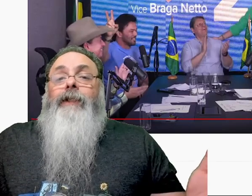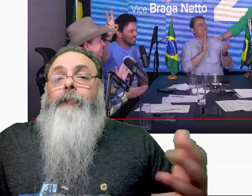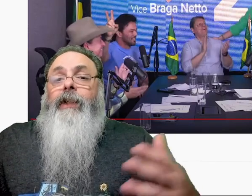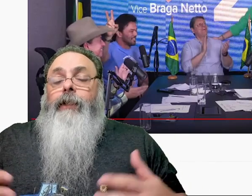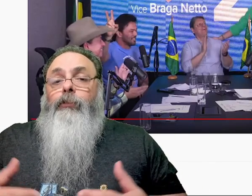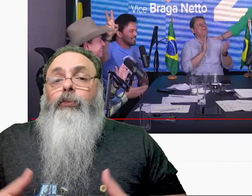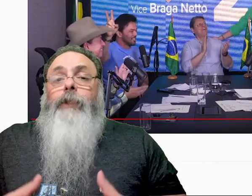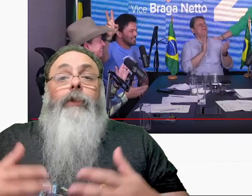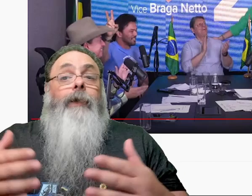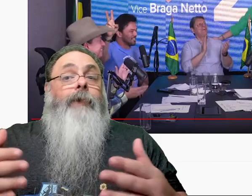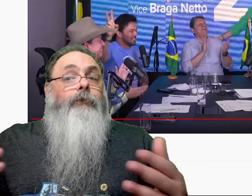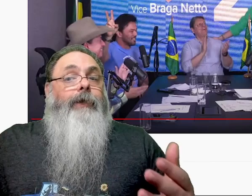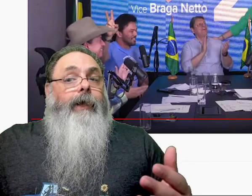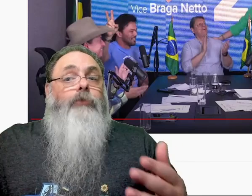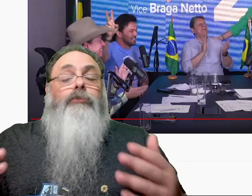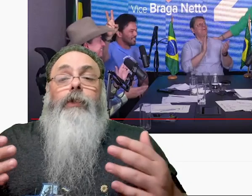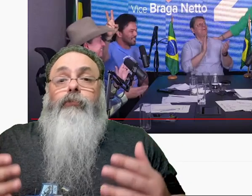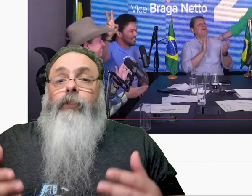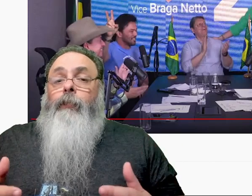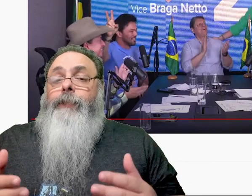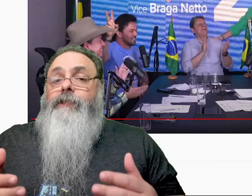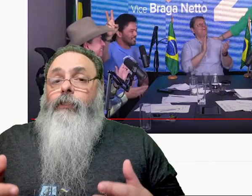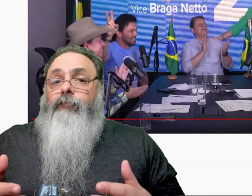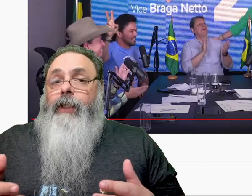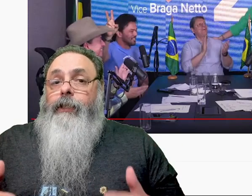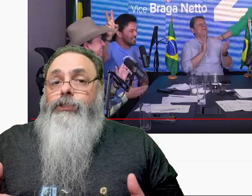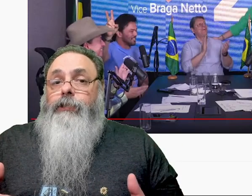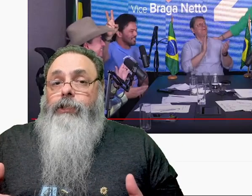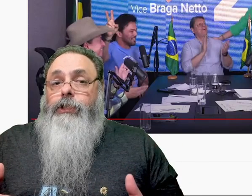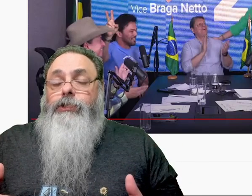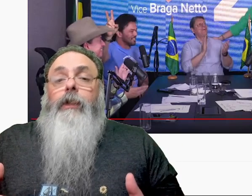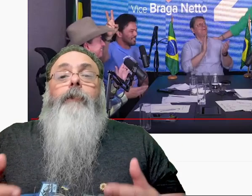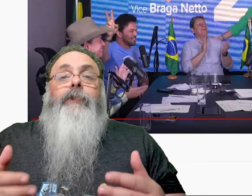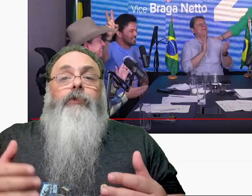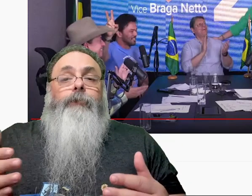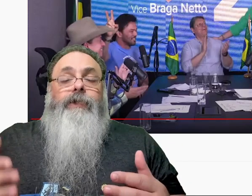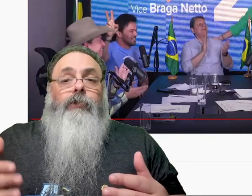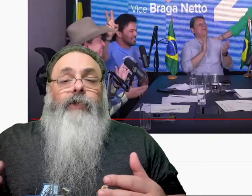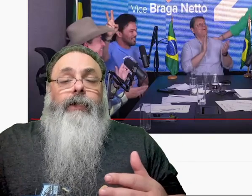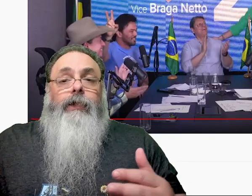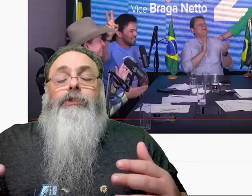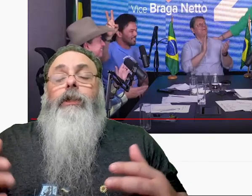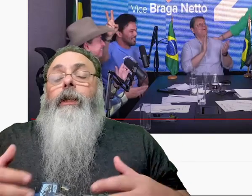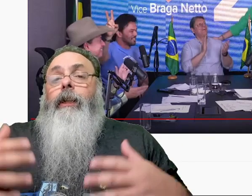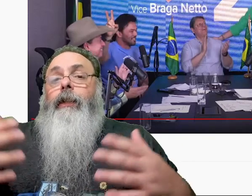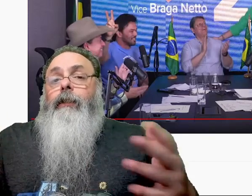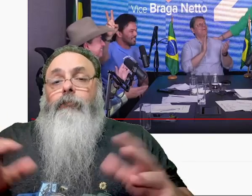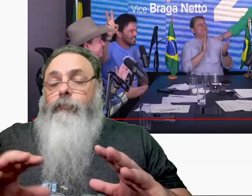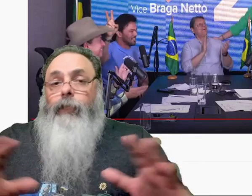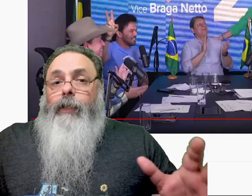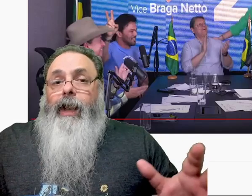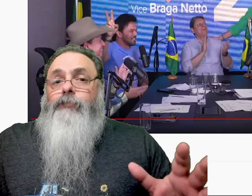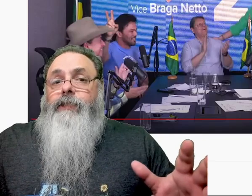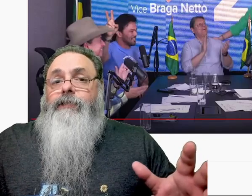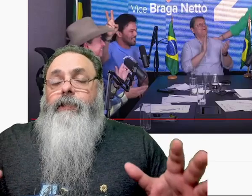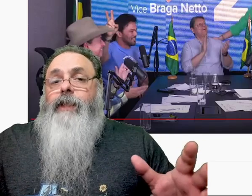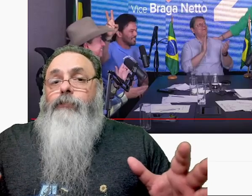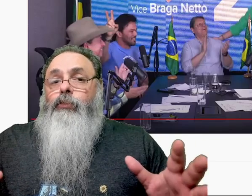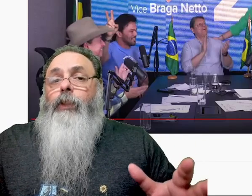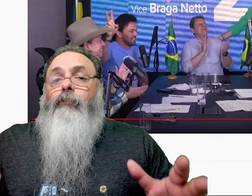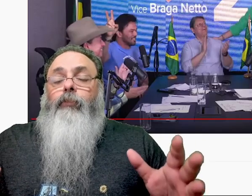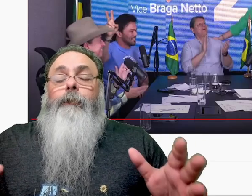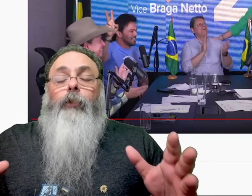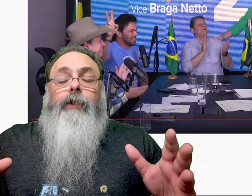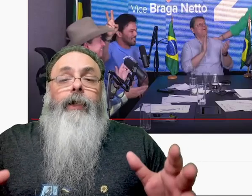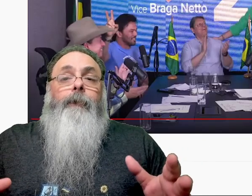mandar prender ele no domingo Lembrando que isso não foi uma prisão em flagrante tá gente prisão em flagrante não é o caso nesse